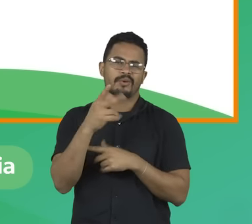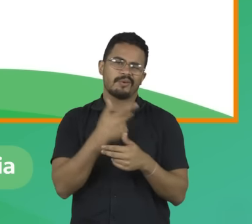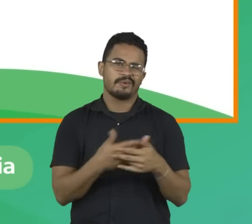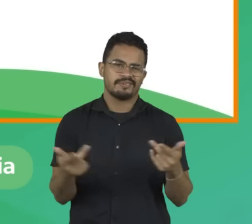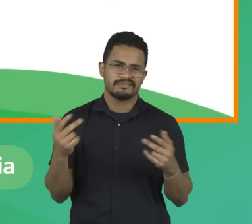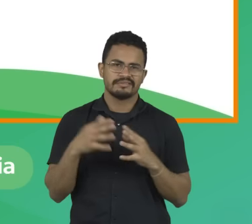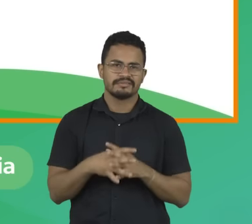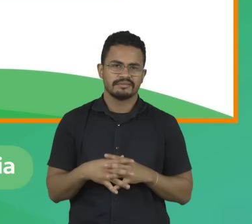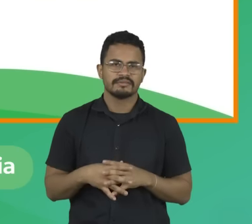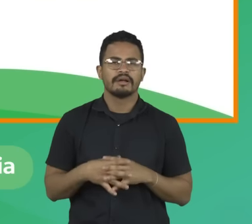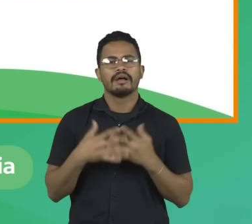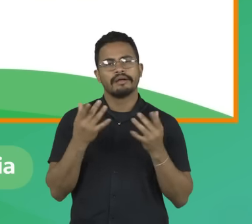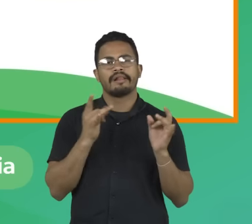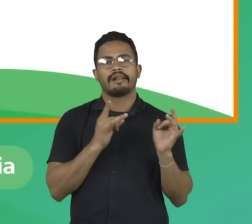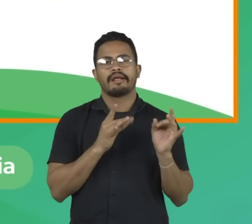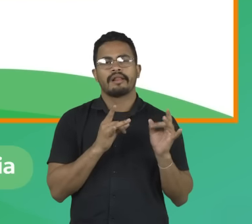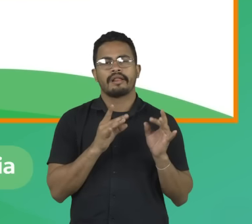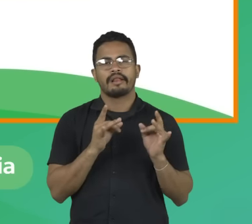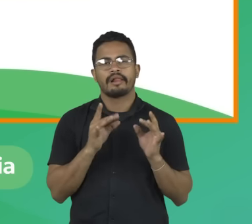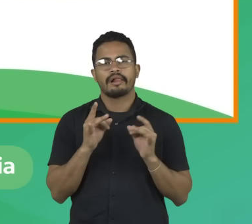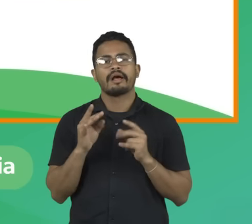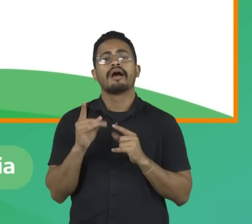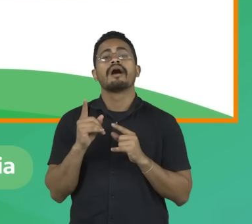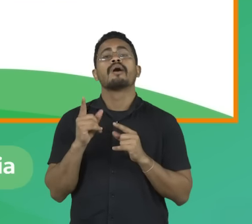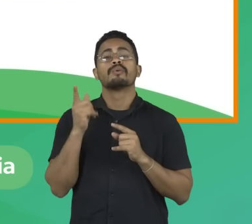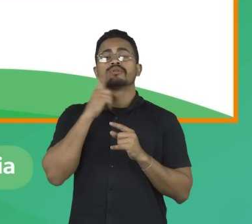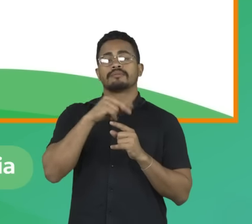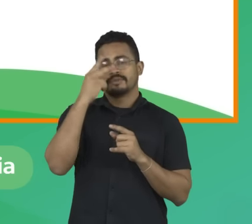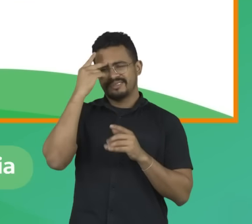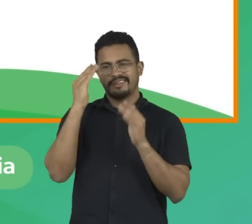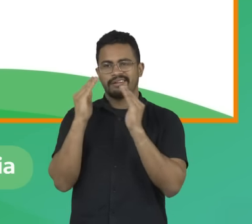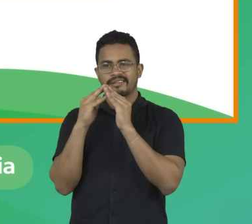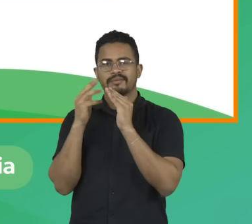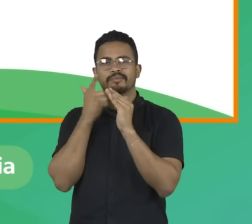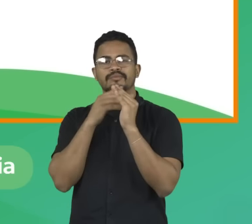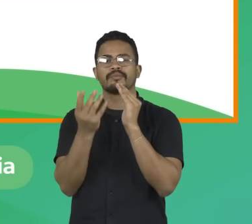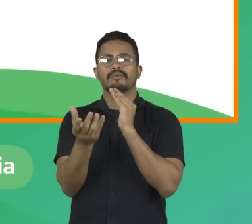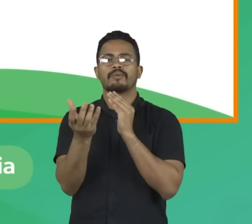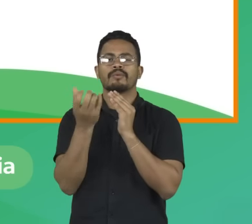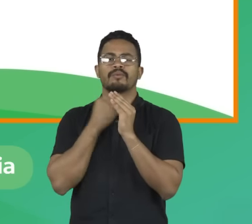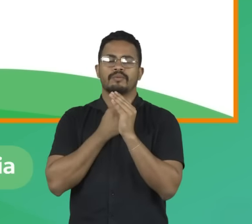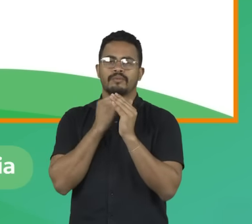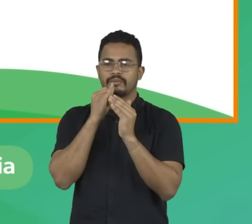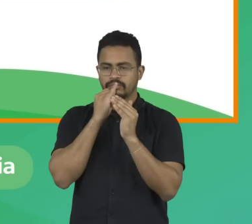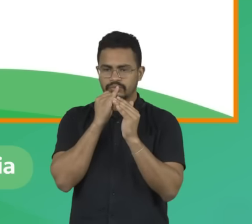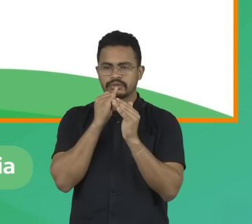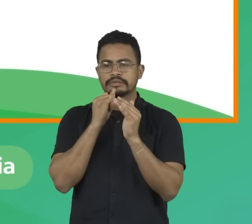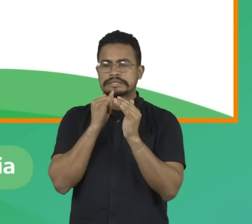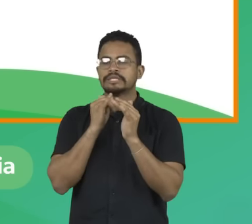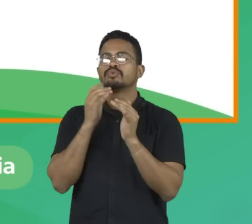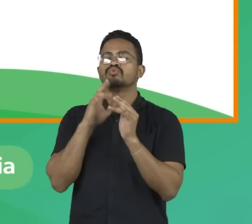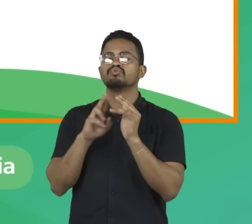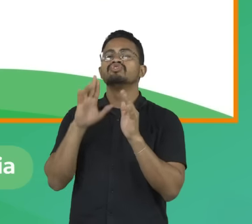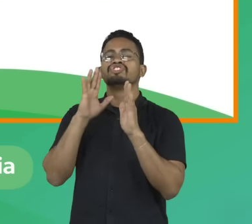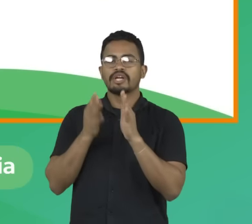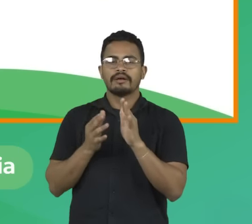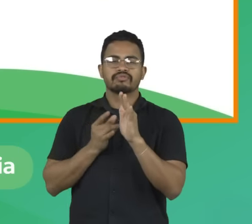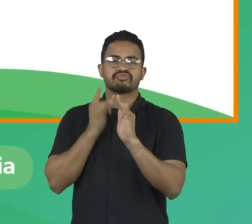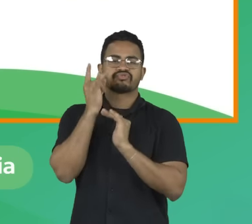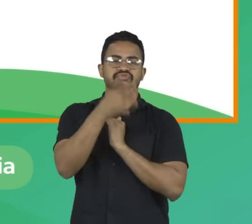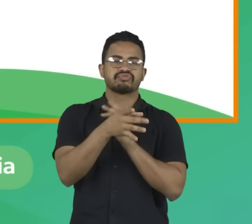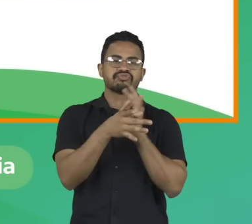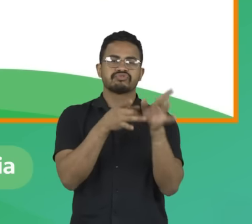sistema de comercialização, que em seguida chega à casa do consumidor, que ao descartar o restante desse produto gera resíduos.